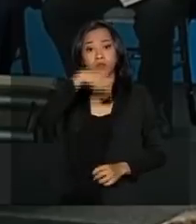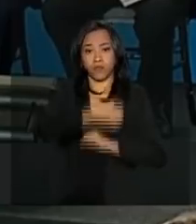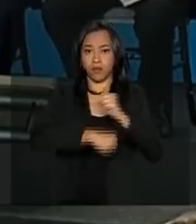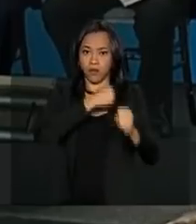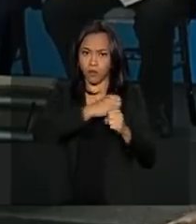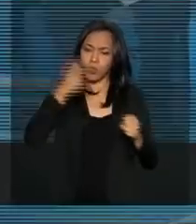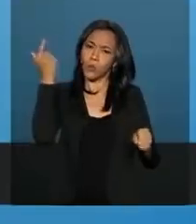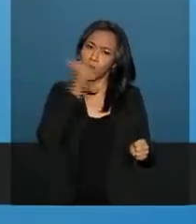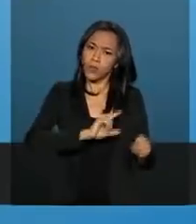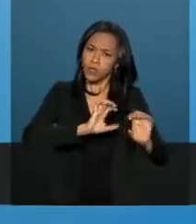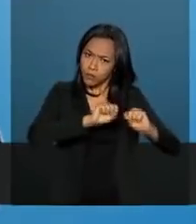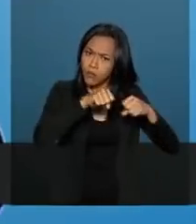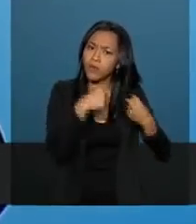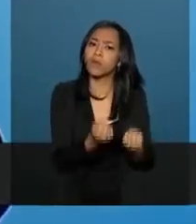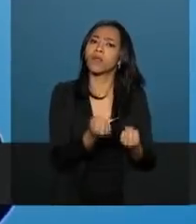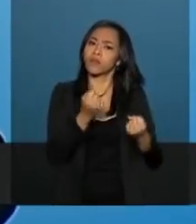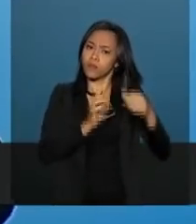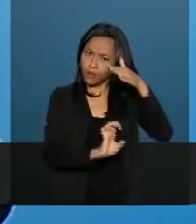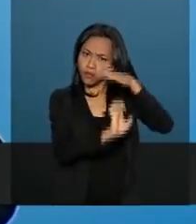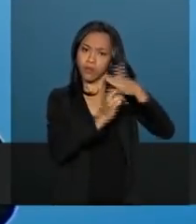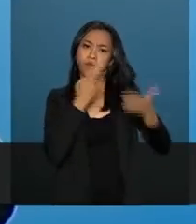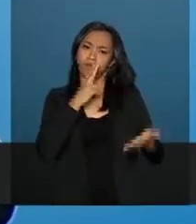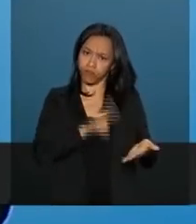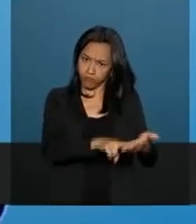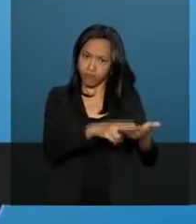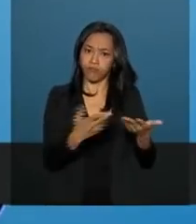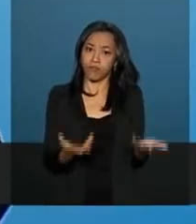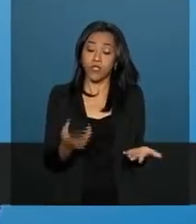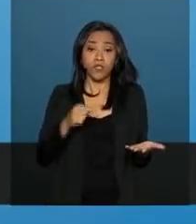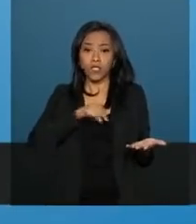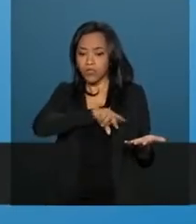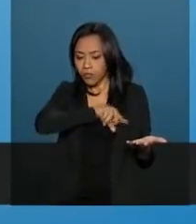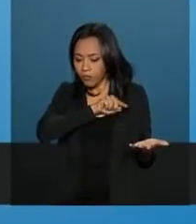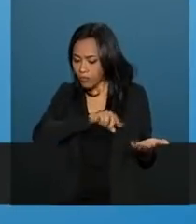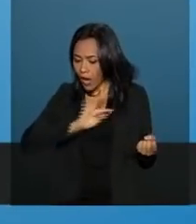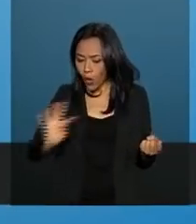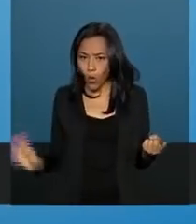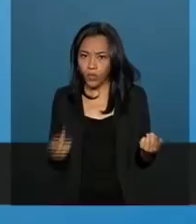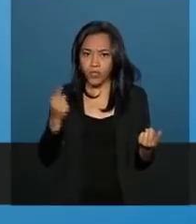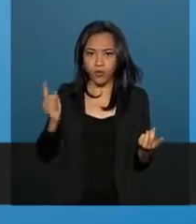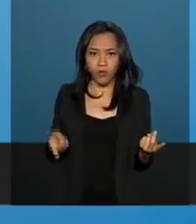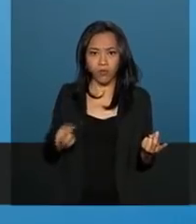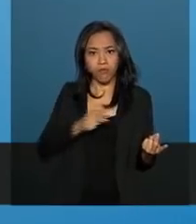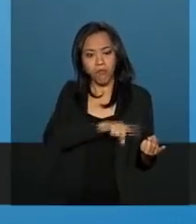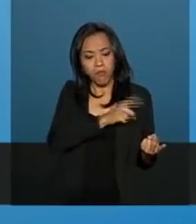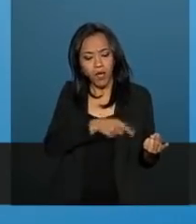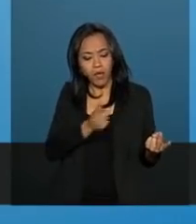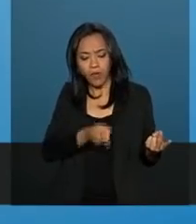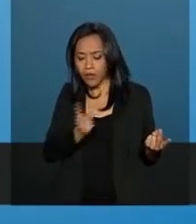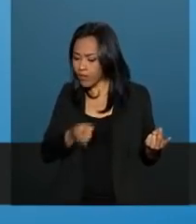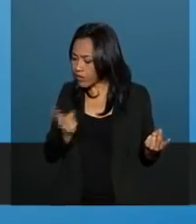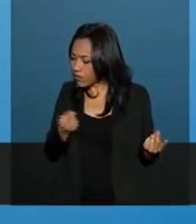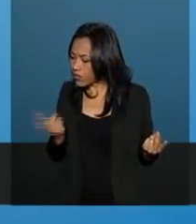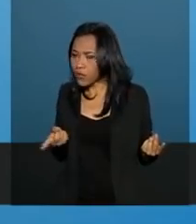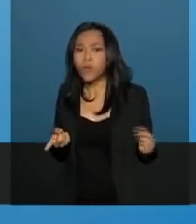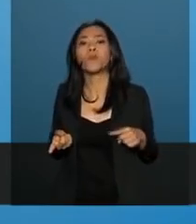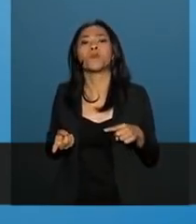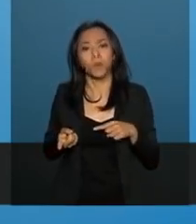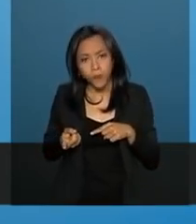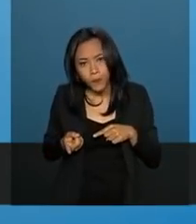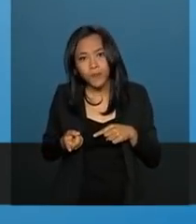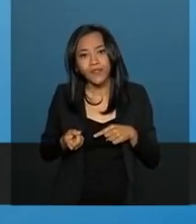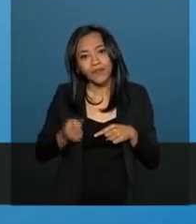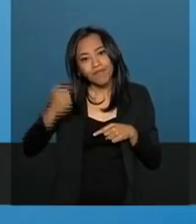recuperação extraordinária. E tudo isto, ao longo do tempo, foi demonstrando que o